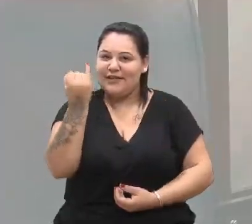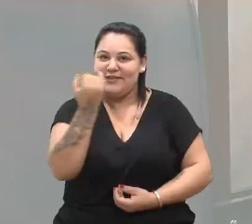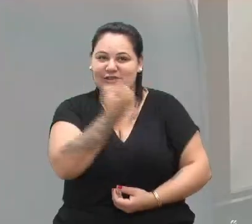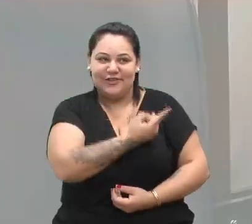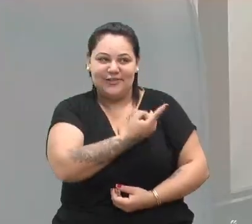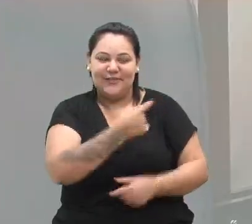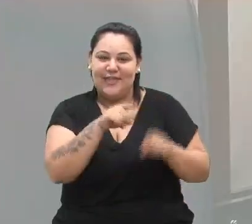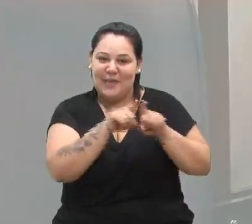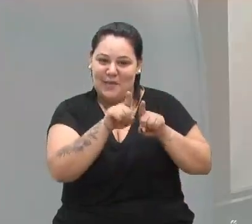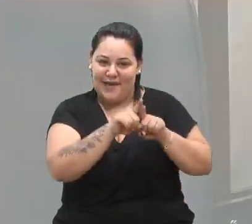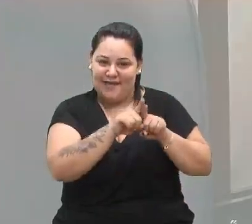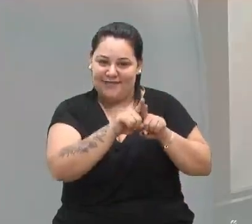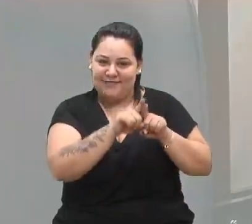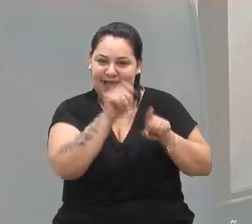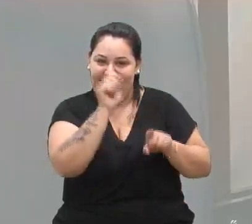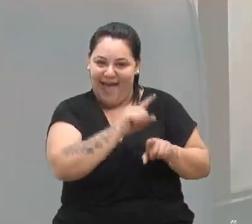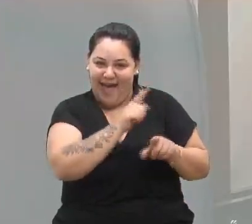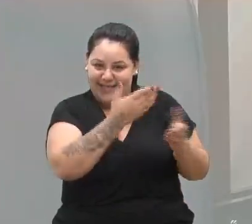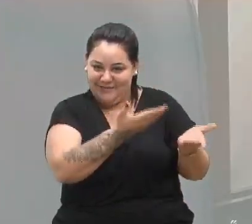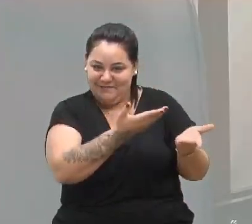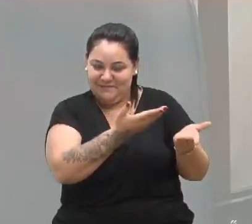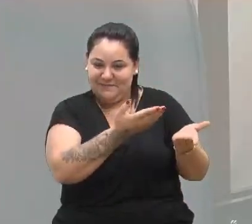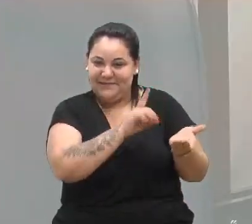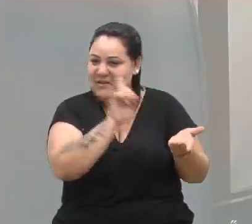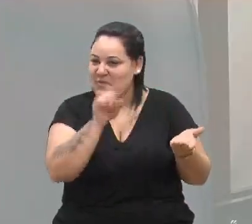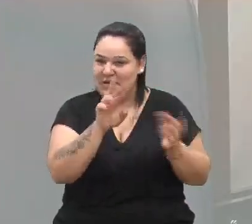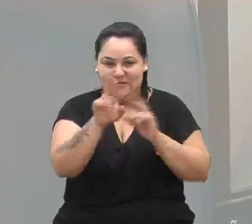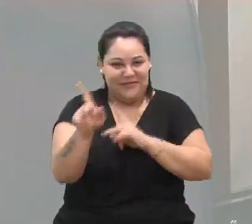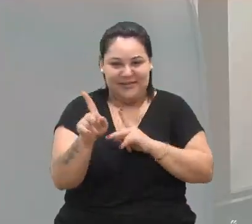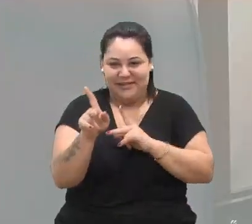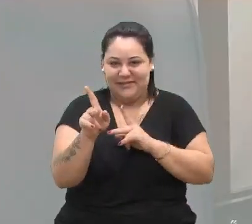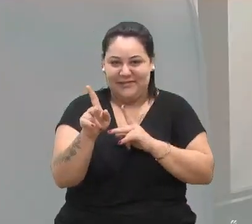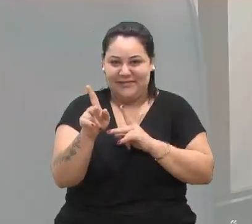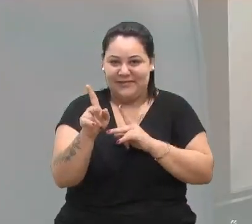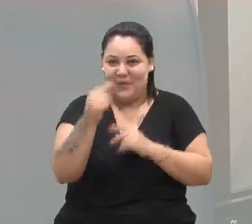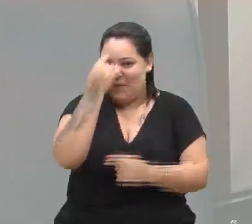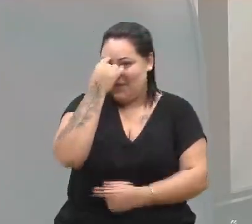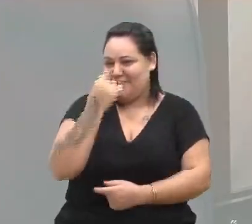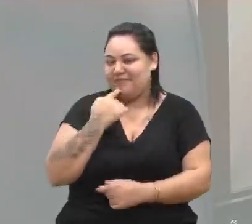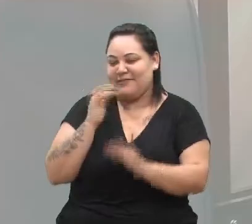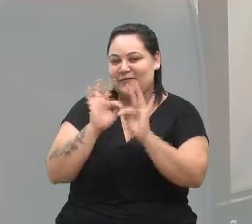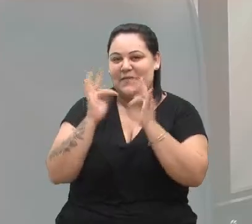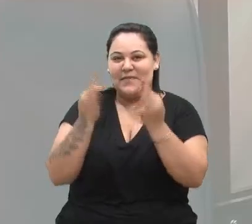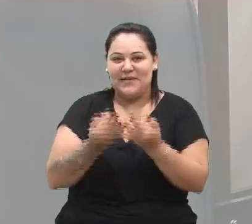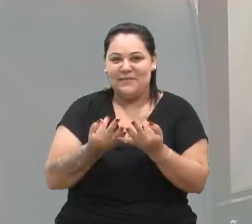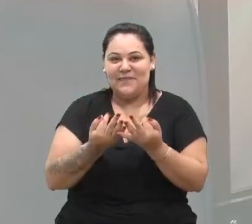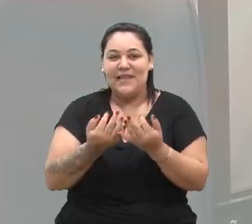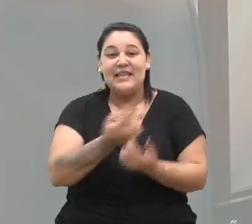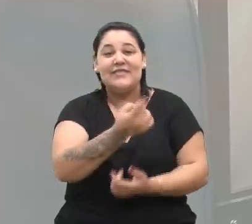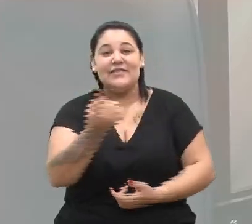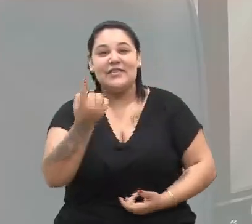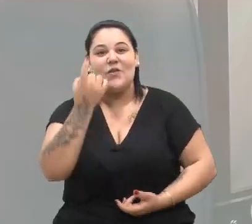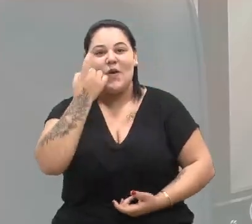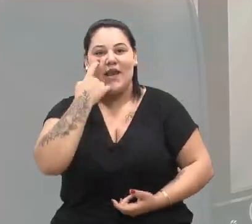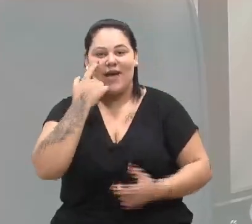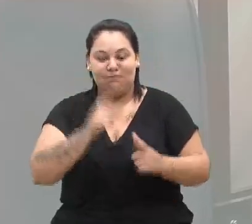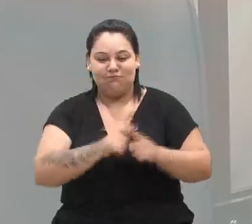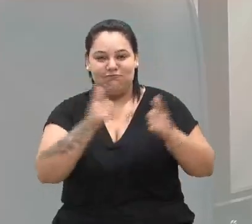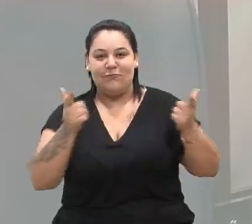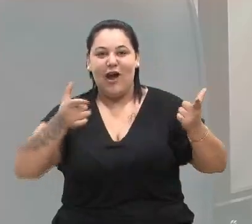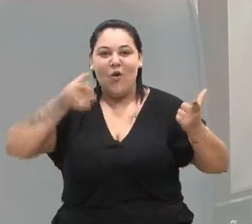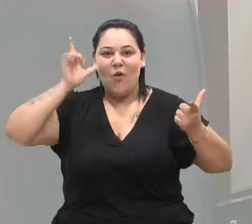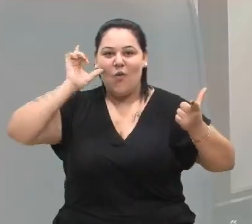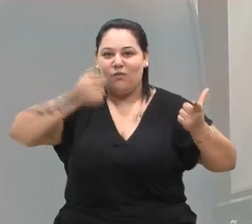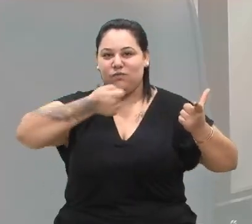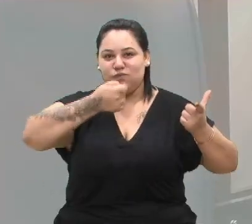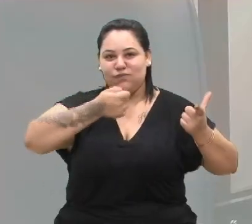pela manhã, e não é diferente para os colegas esse perfil familiar. Se vocês olharam no jornal, ontem o repórter